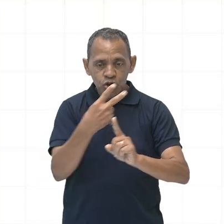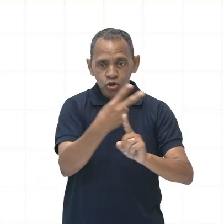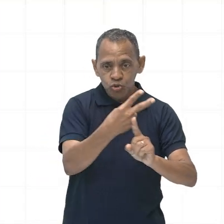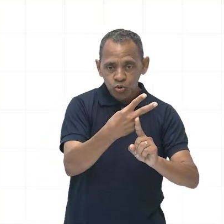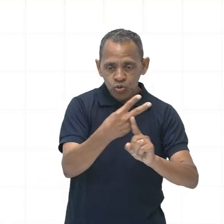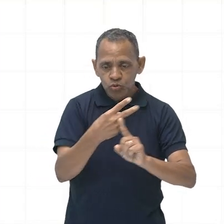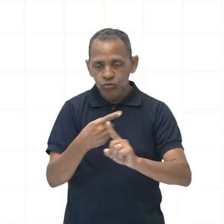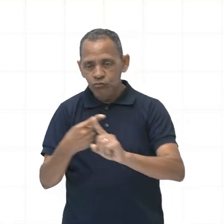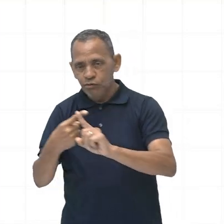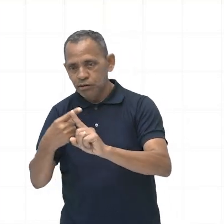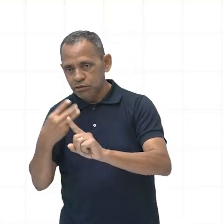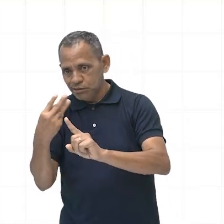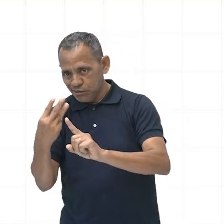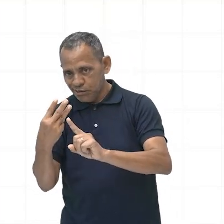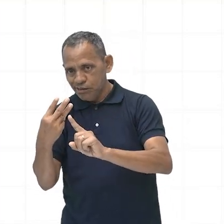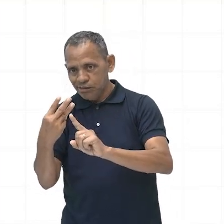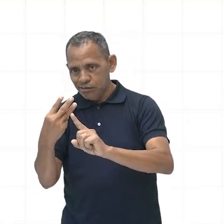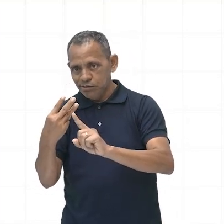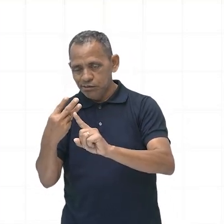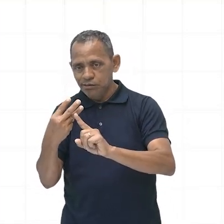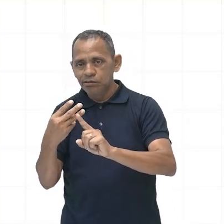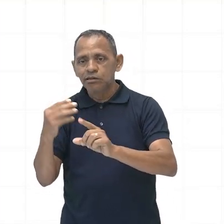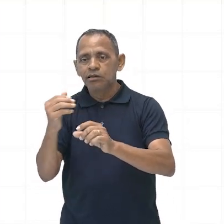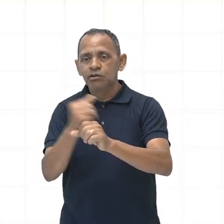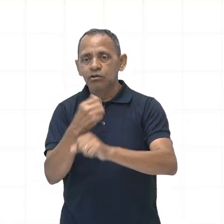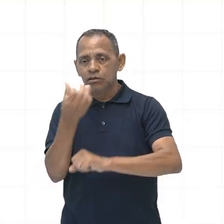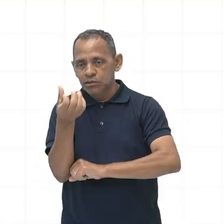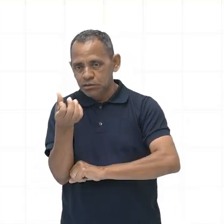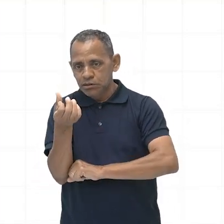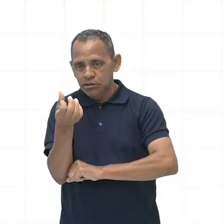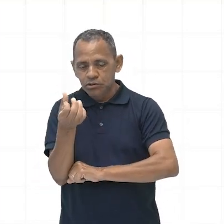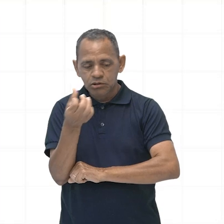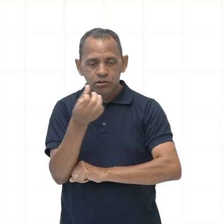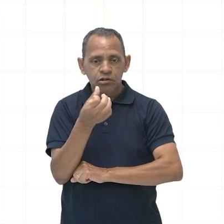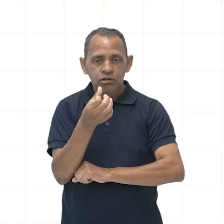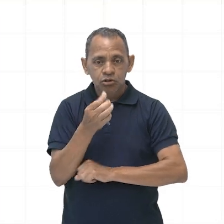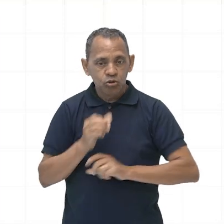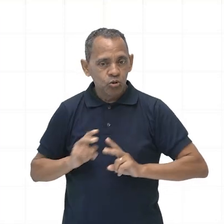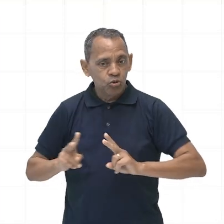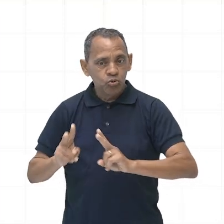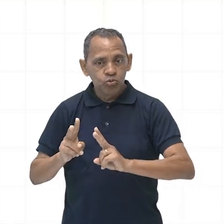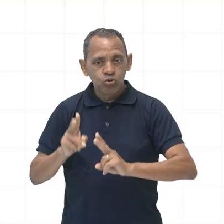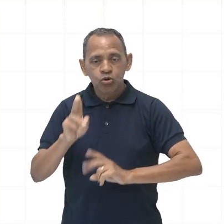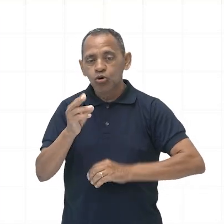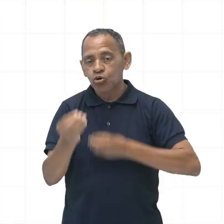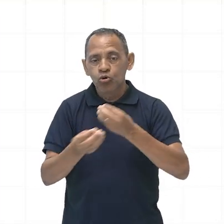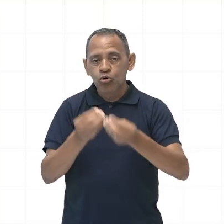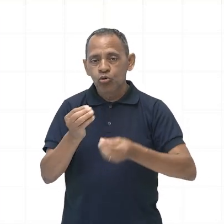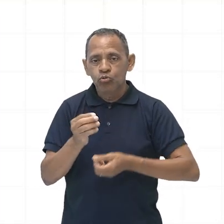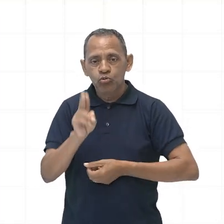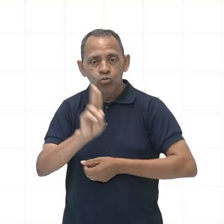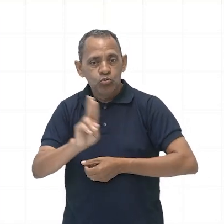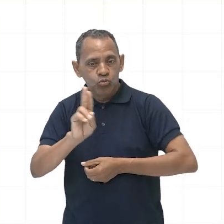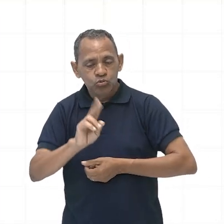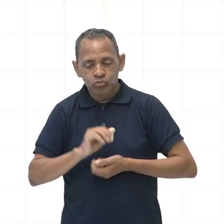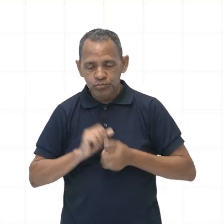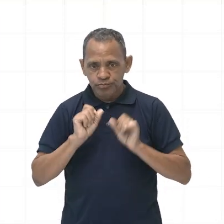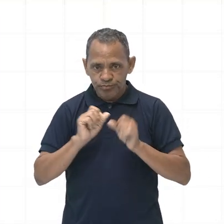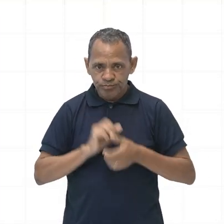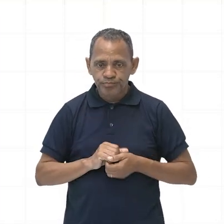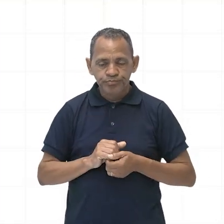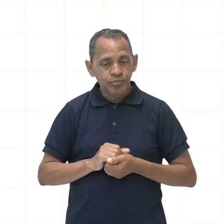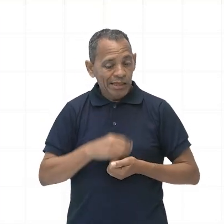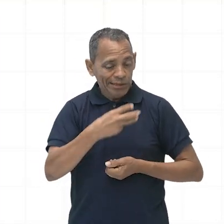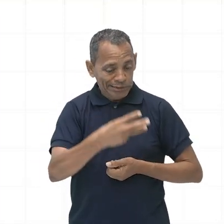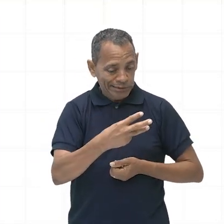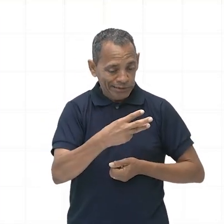3 elevado a 2 vezes 3 é 6. Então, aqui nós temos a aplicação da propriedade, tá bom? Lembrando